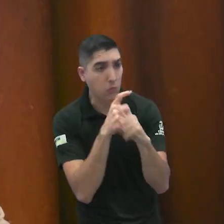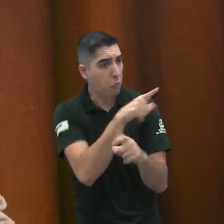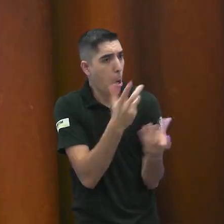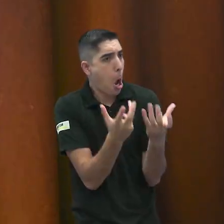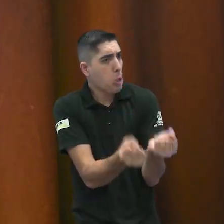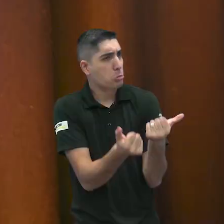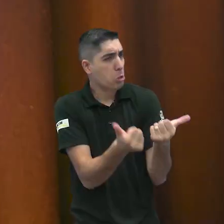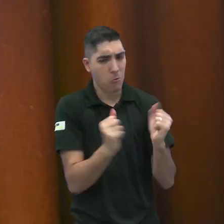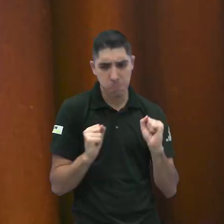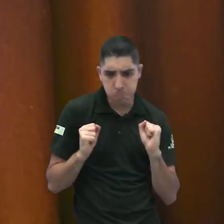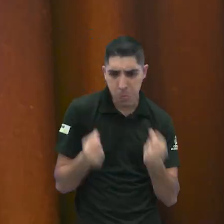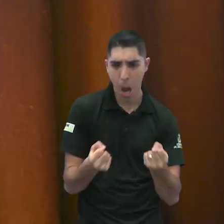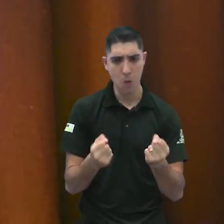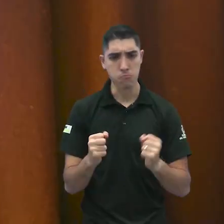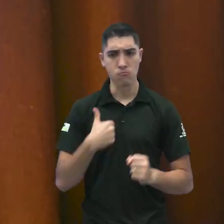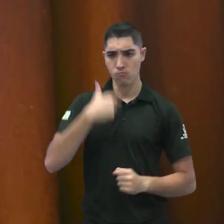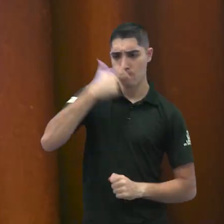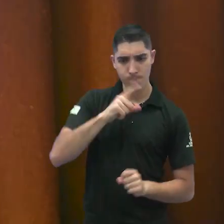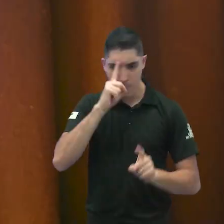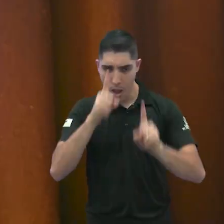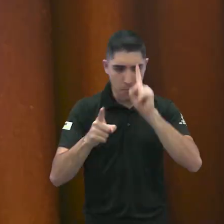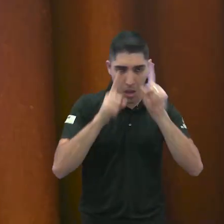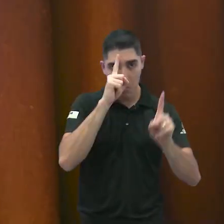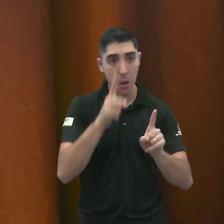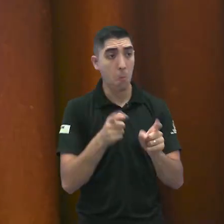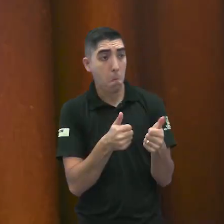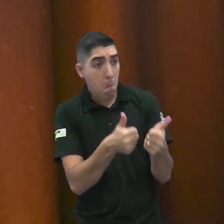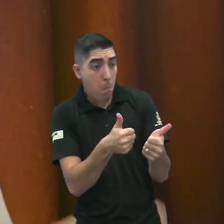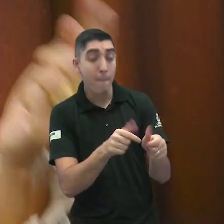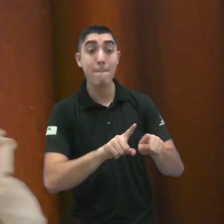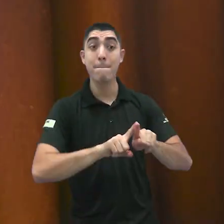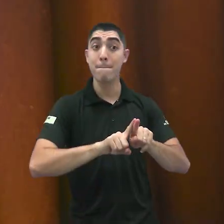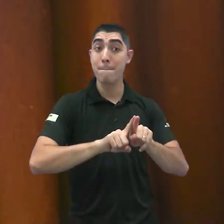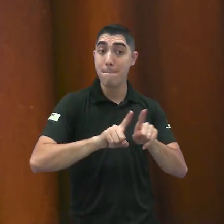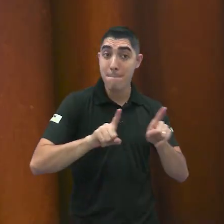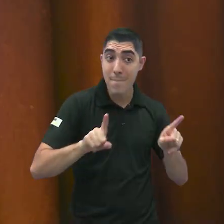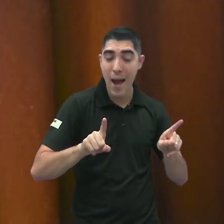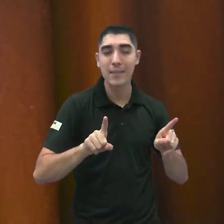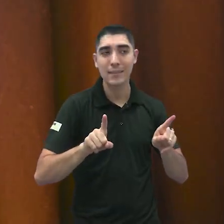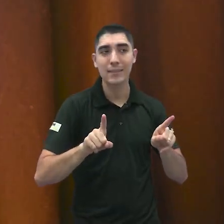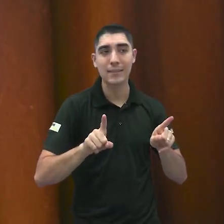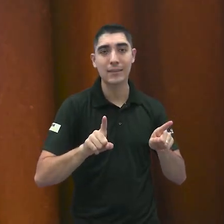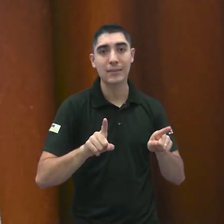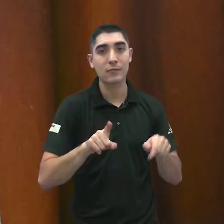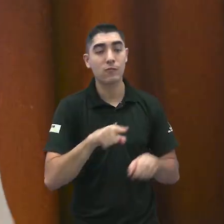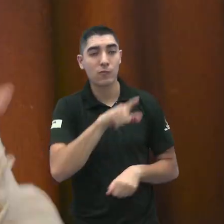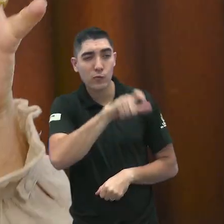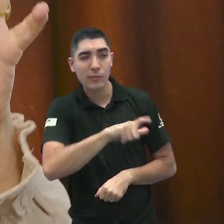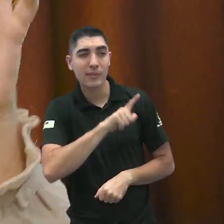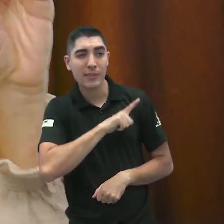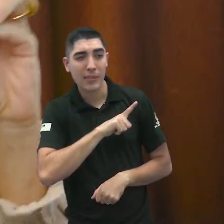dominância é ocupar esse lugar de liderança, mas você também tem aqui